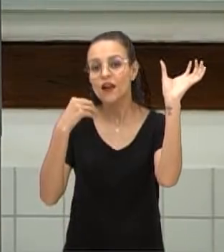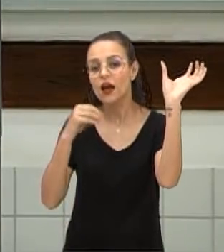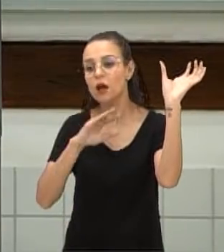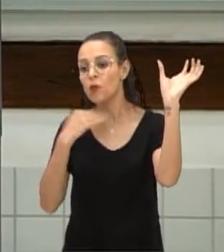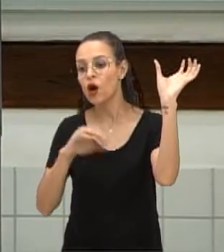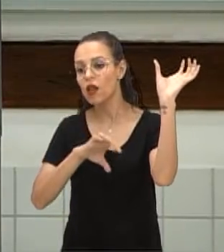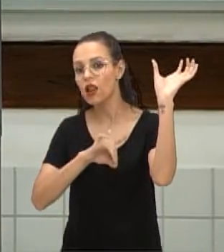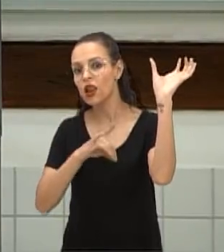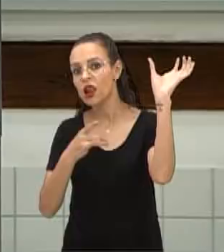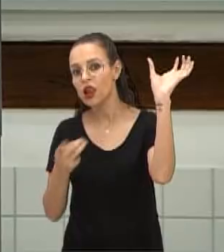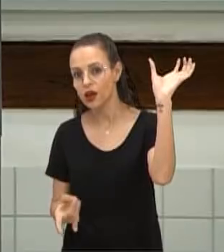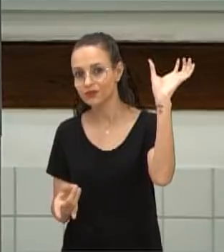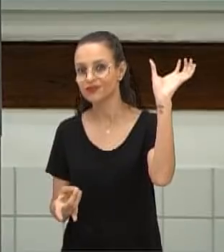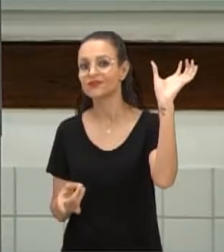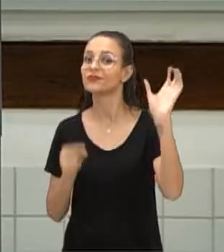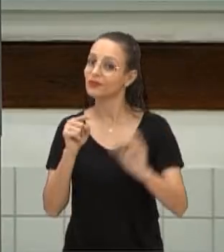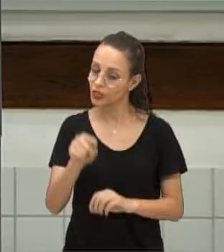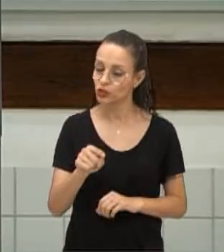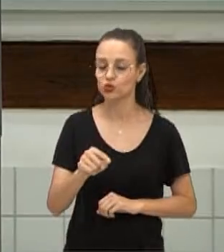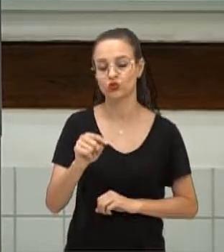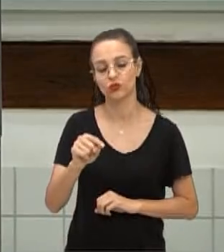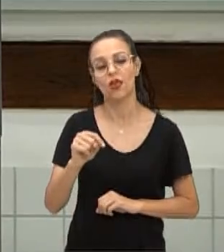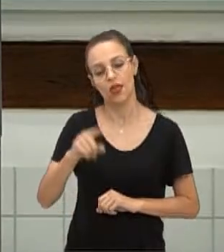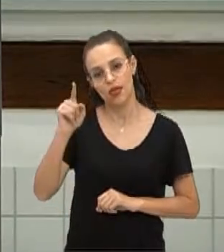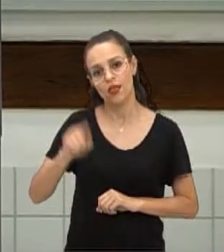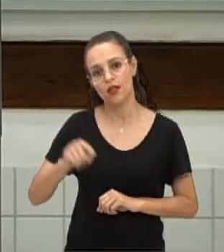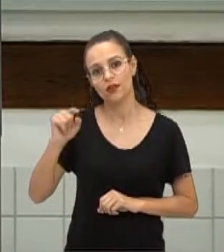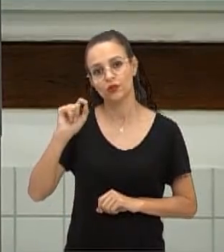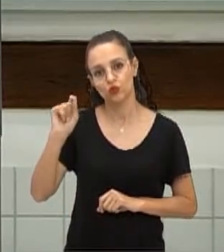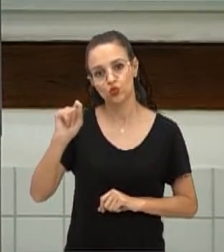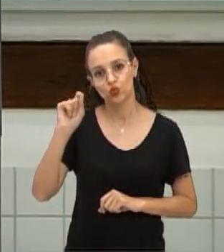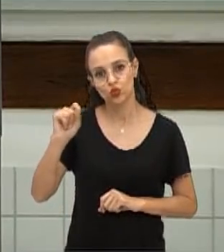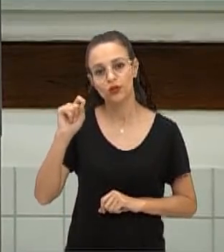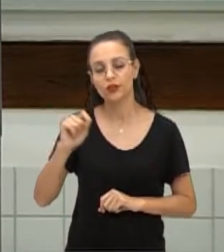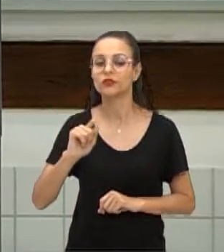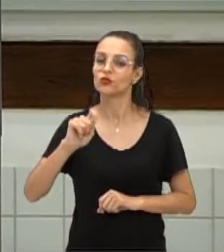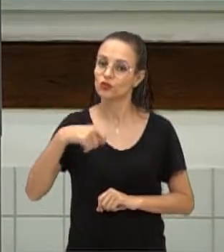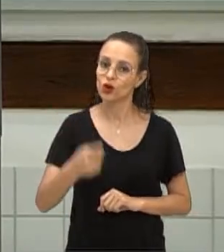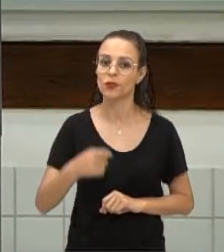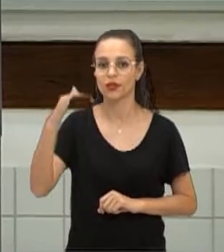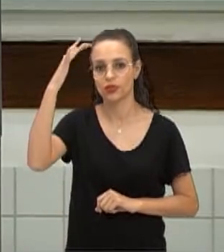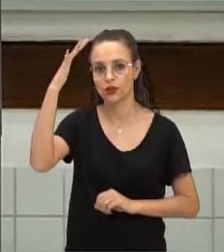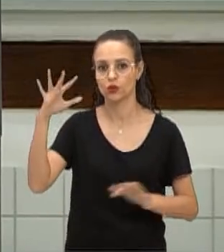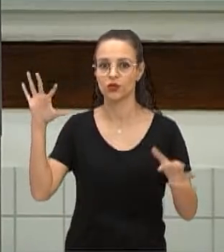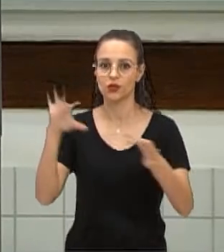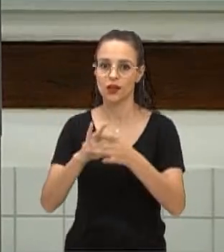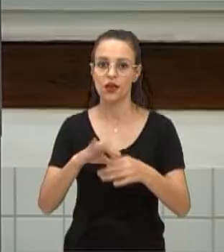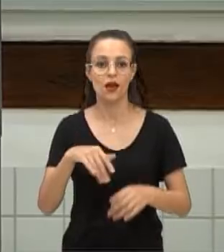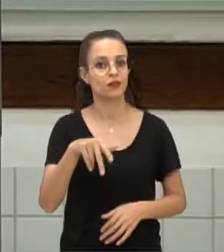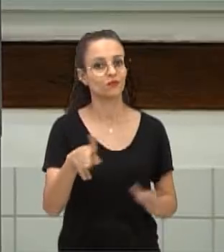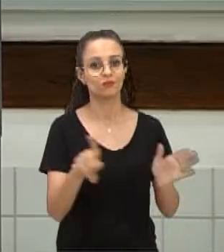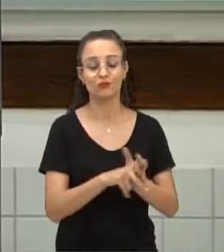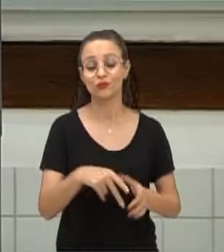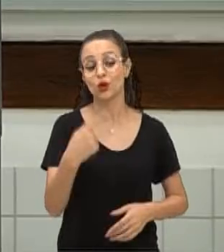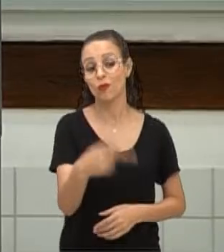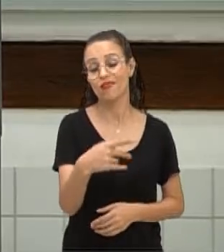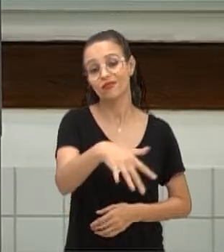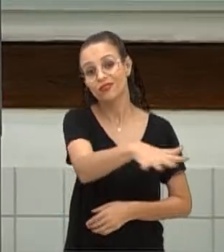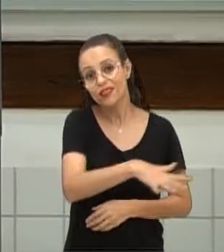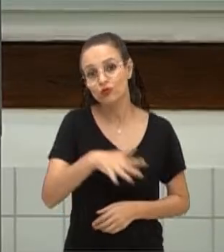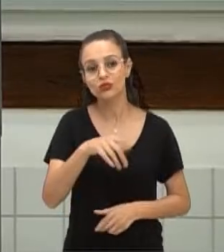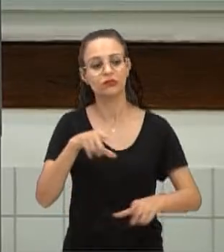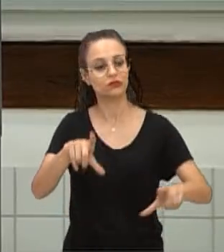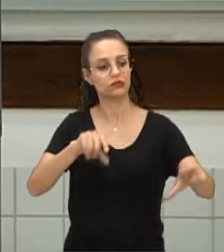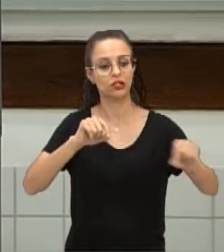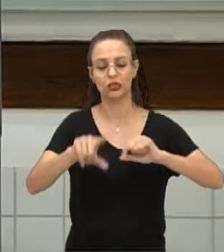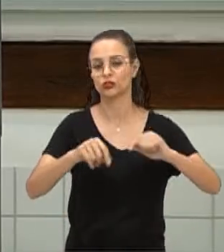morriam. Então, essa foi uma questão que ele respondeu assim, a própria natureza selecionou quem ficaria.